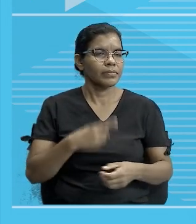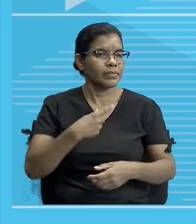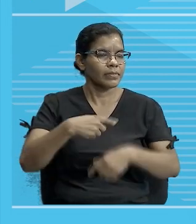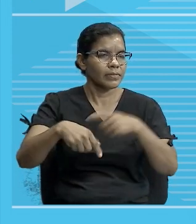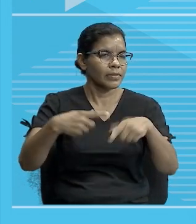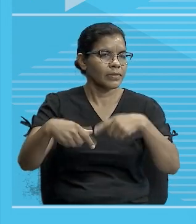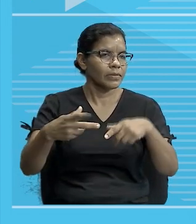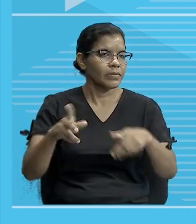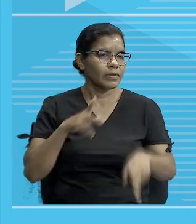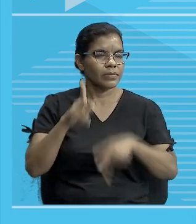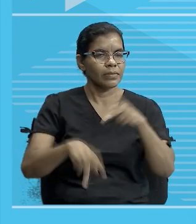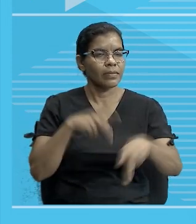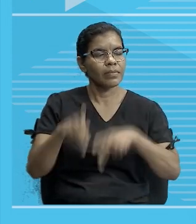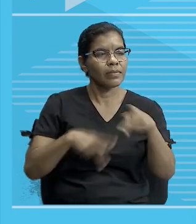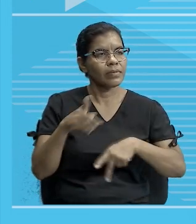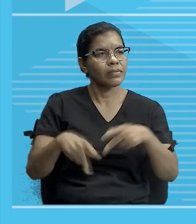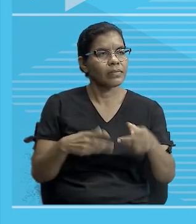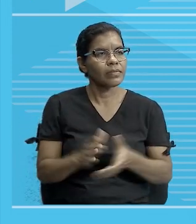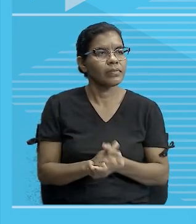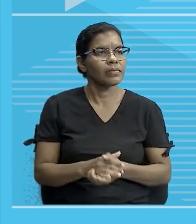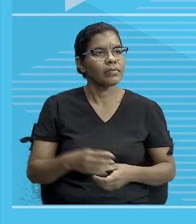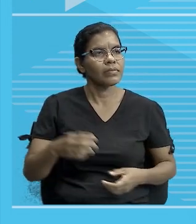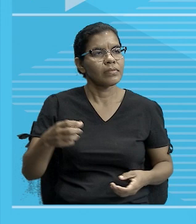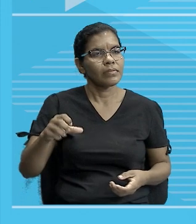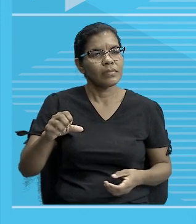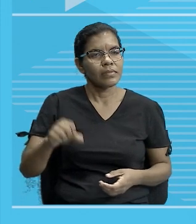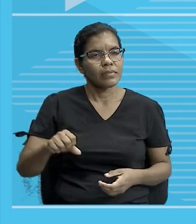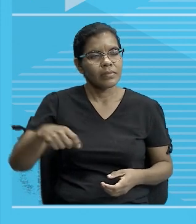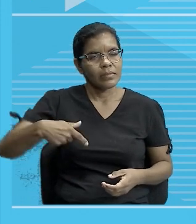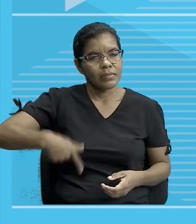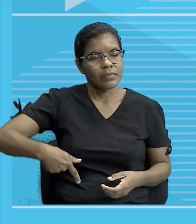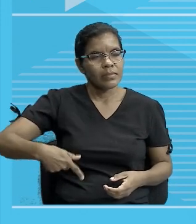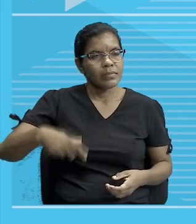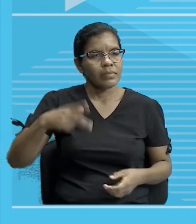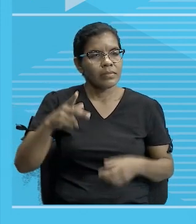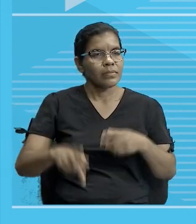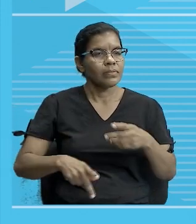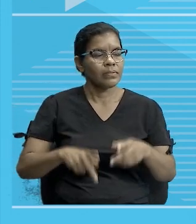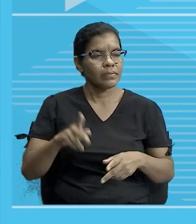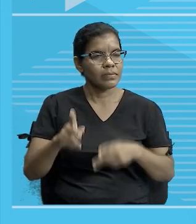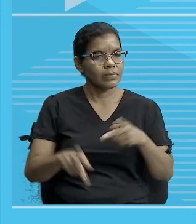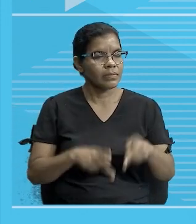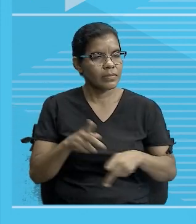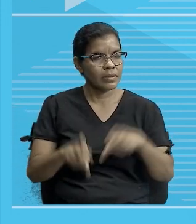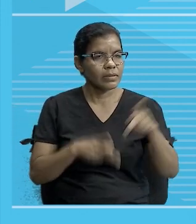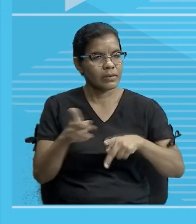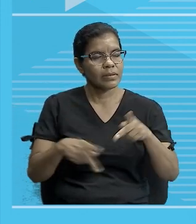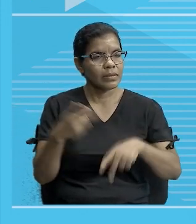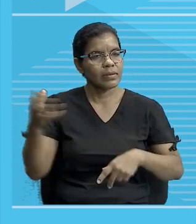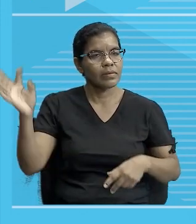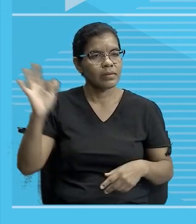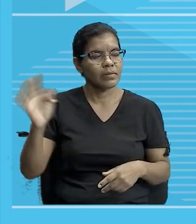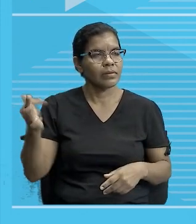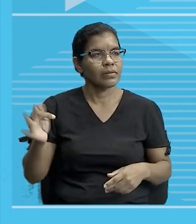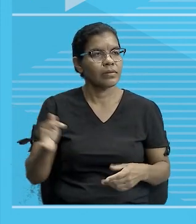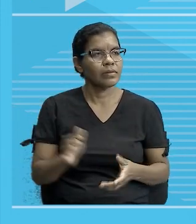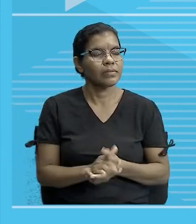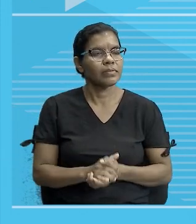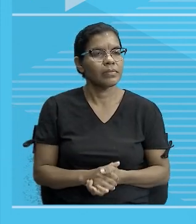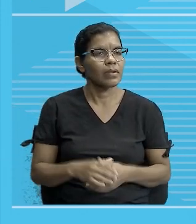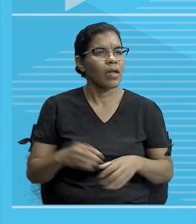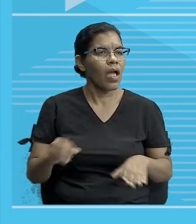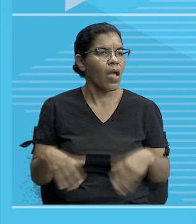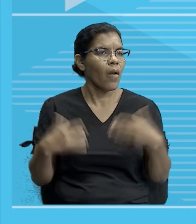todinho do povo. Na verdade, era 97% da população da França. E foi. Qual era a